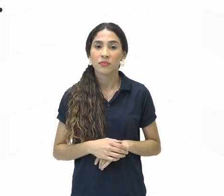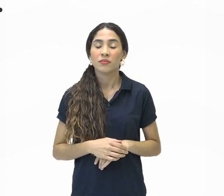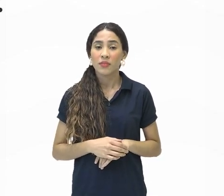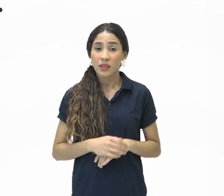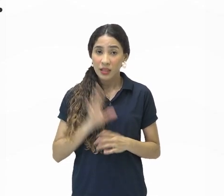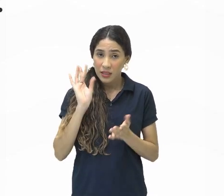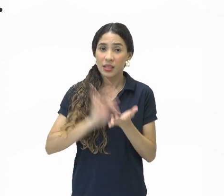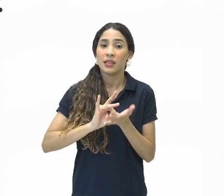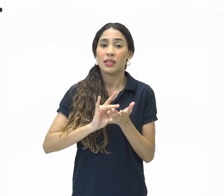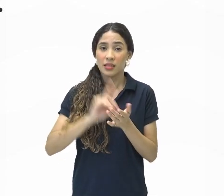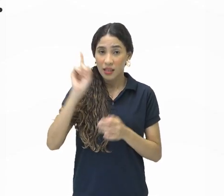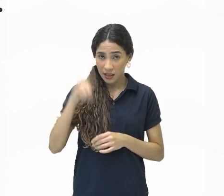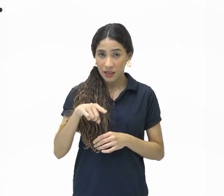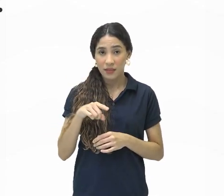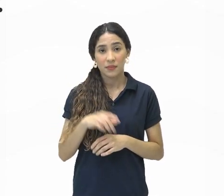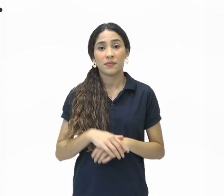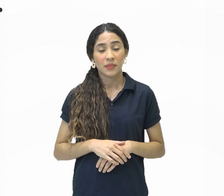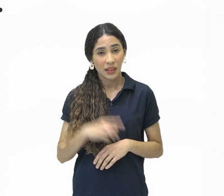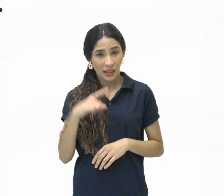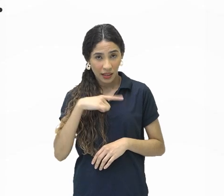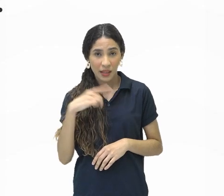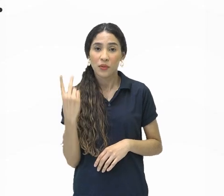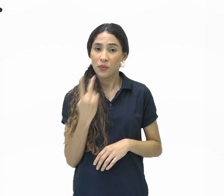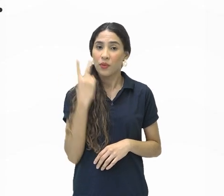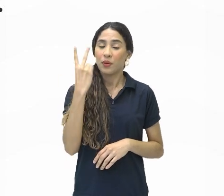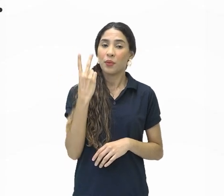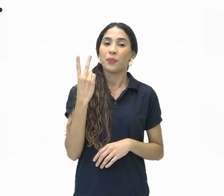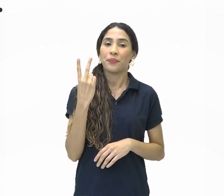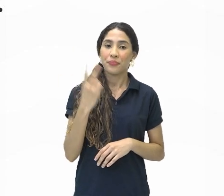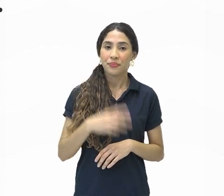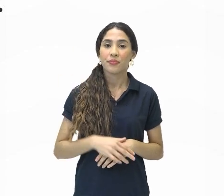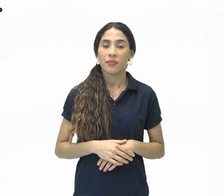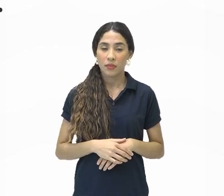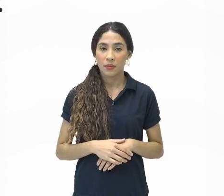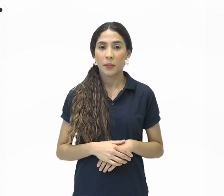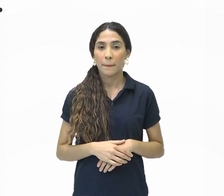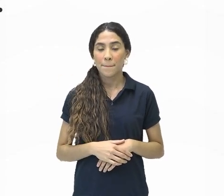Com certeza ela é. Ela tem um valor importante.